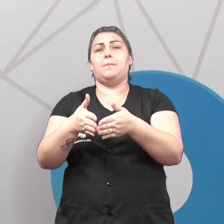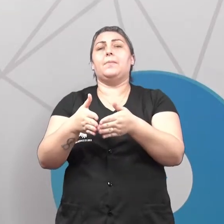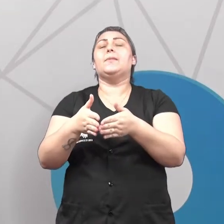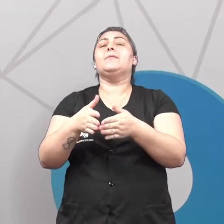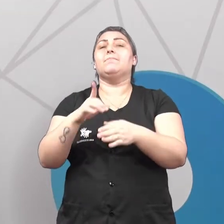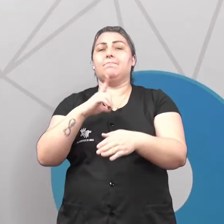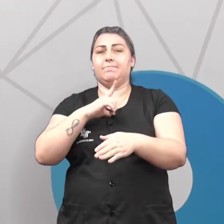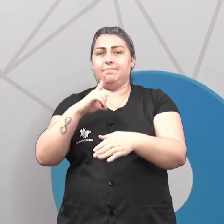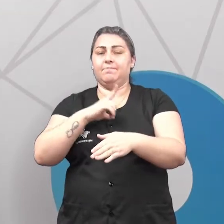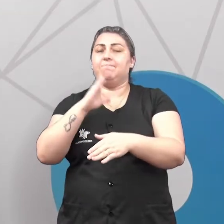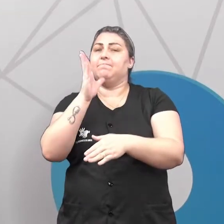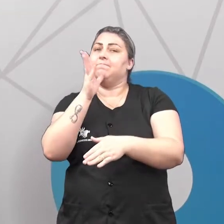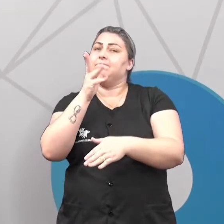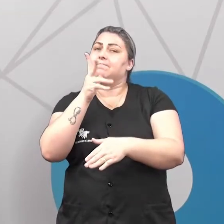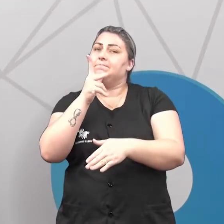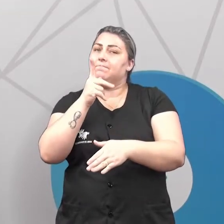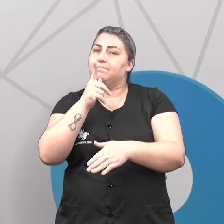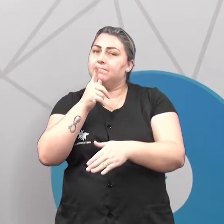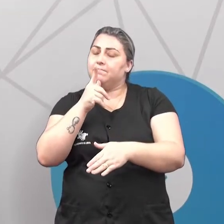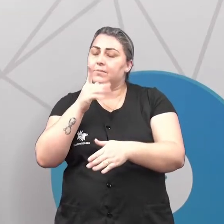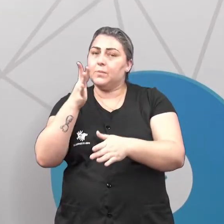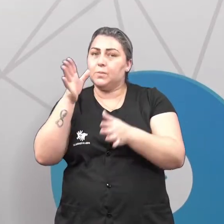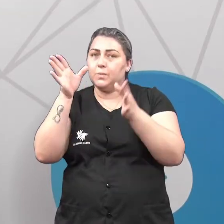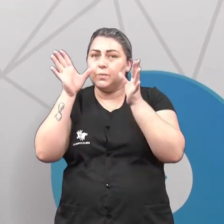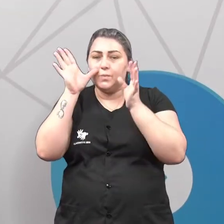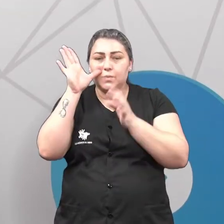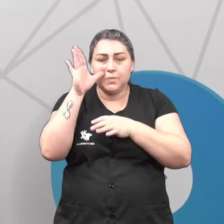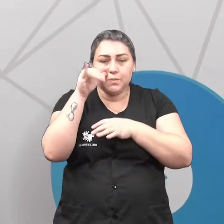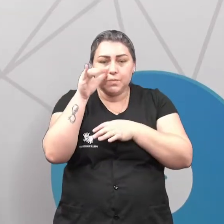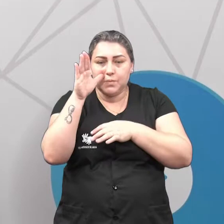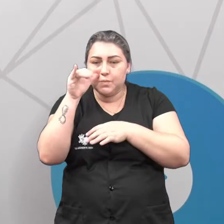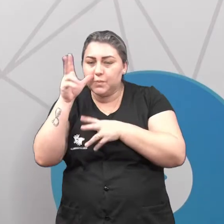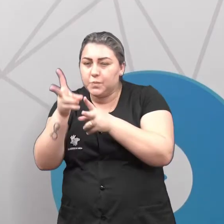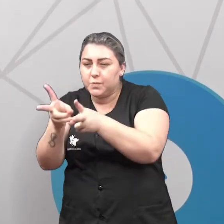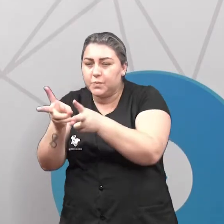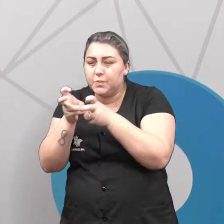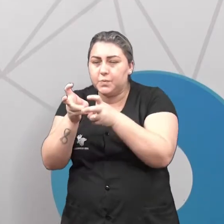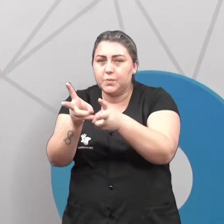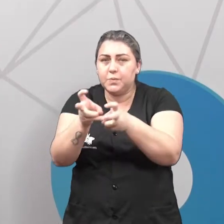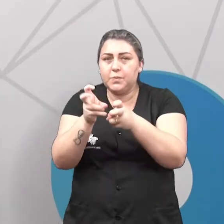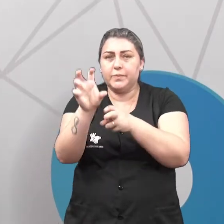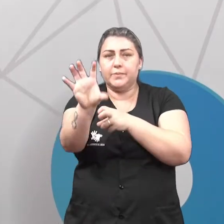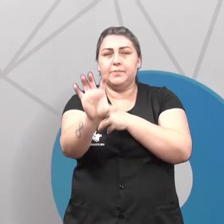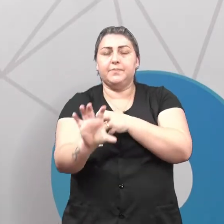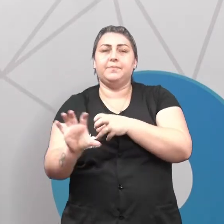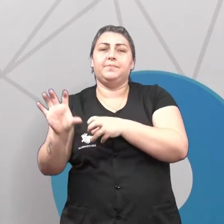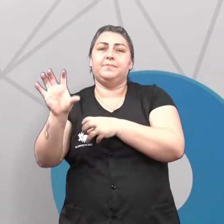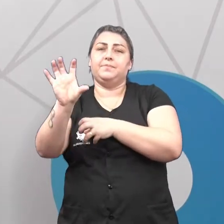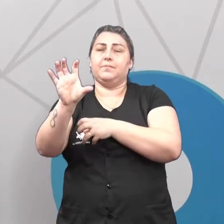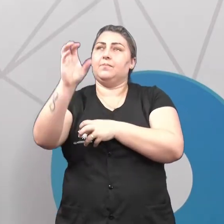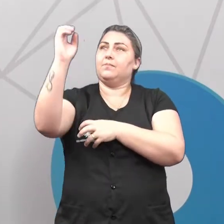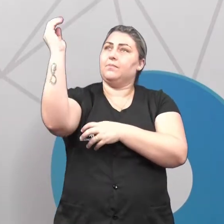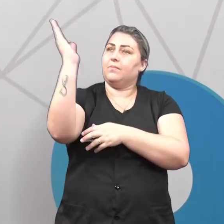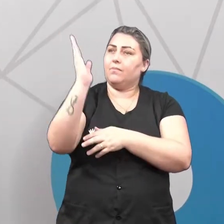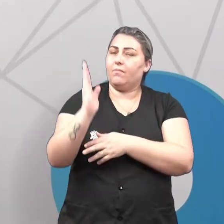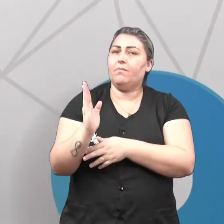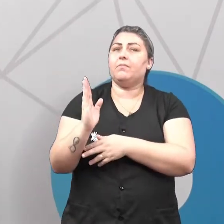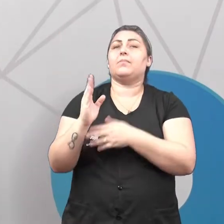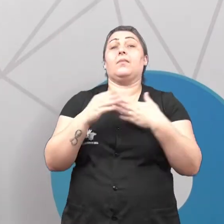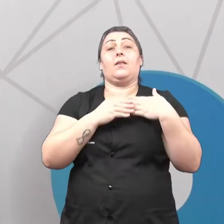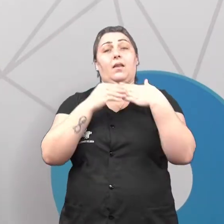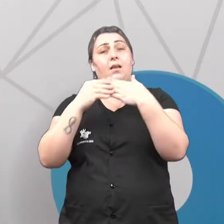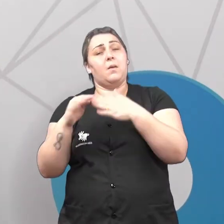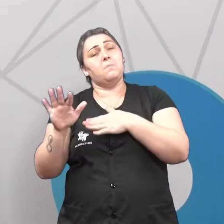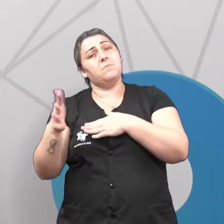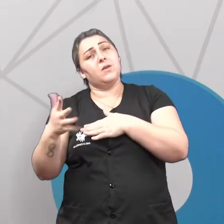certo tempo, então o interesse em explorar essa região, o Brasil, levou